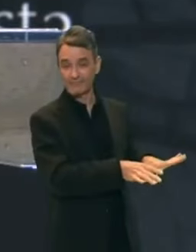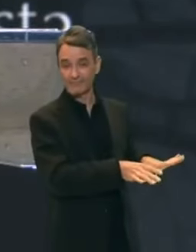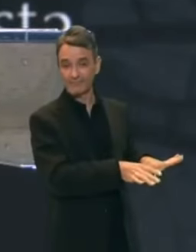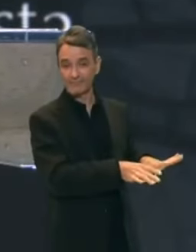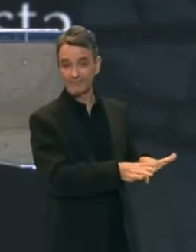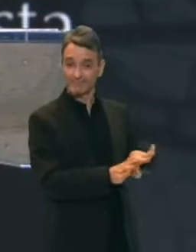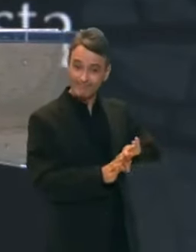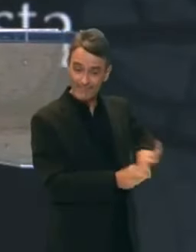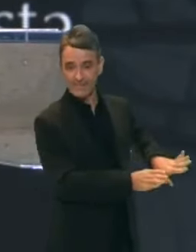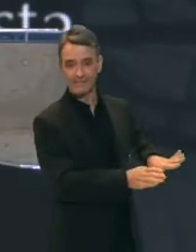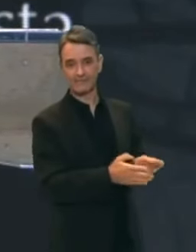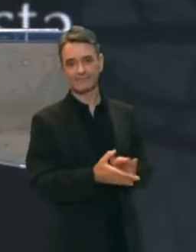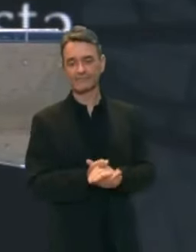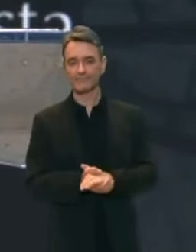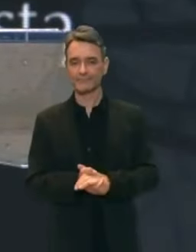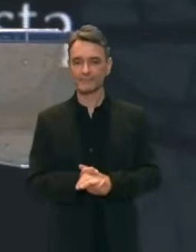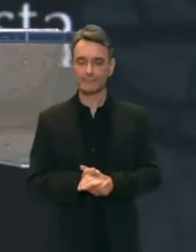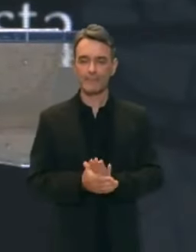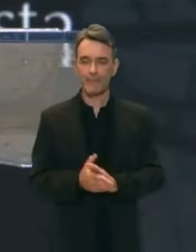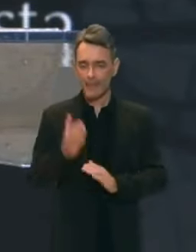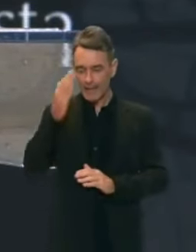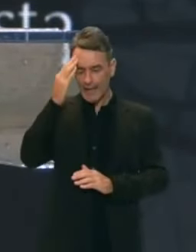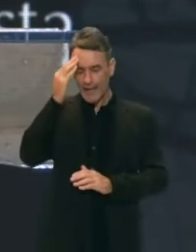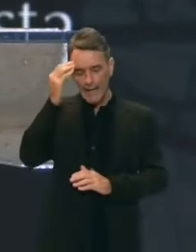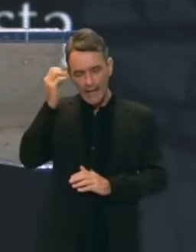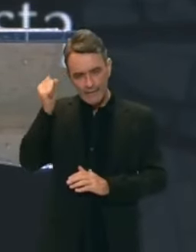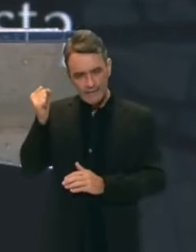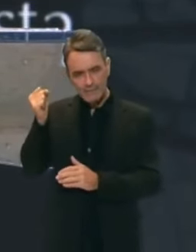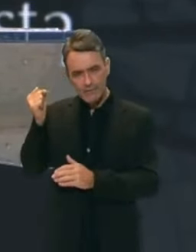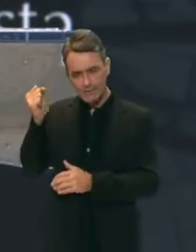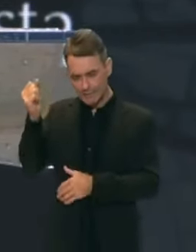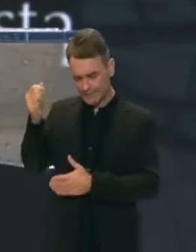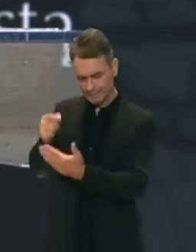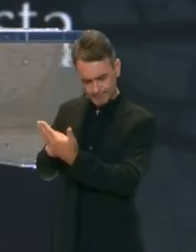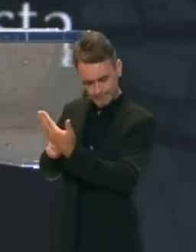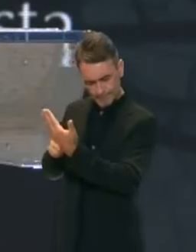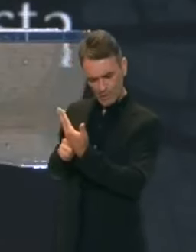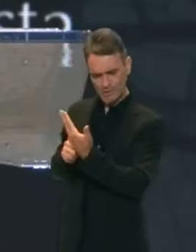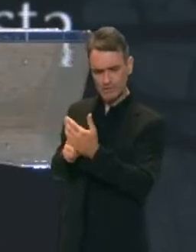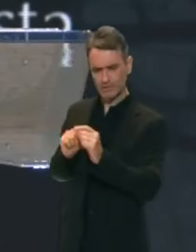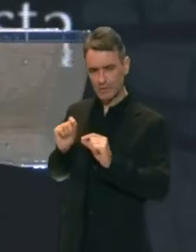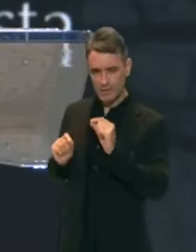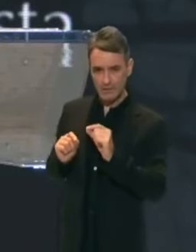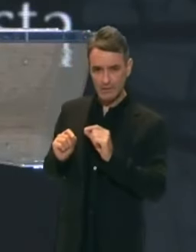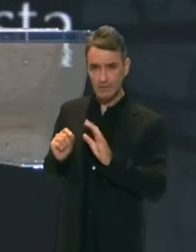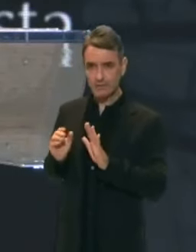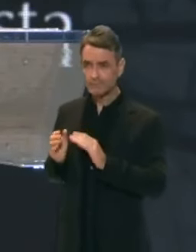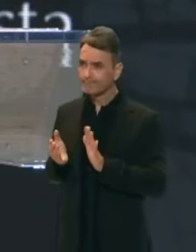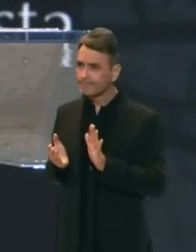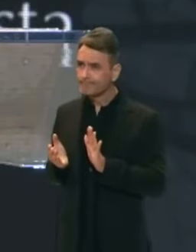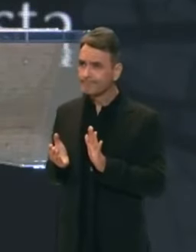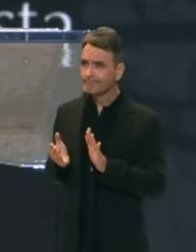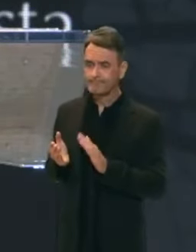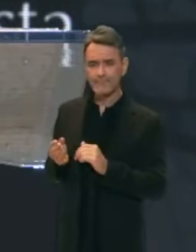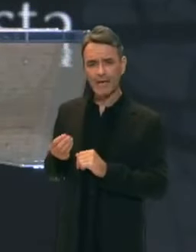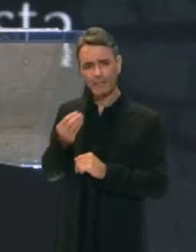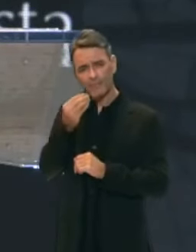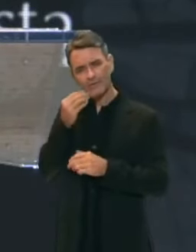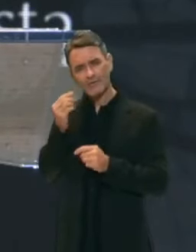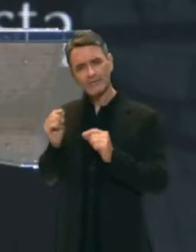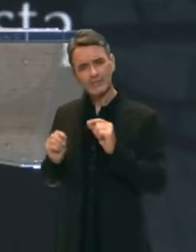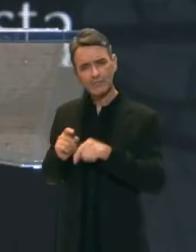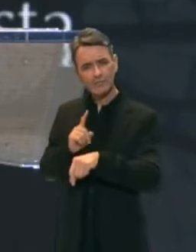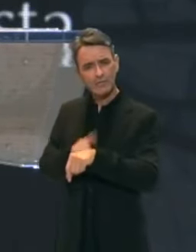Quando a sabedoria fala, nós aproveitamos o nosso tempo para ampliar o nosso conhecimento e a